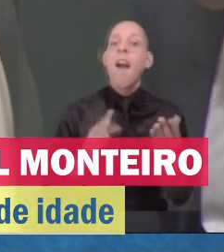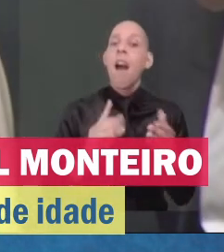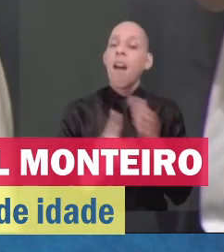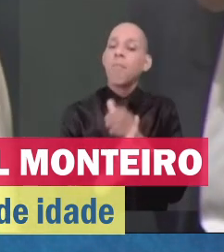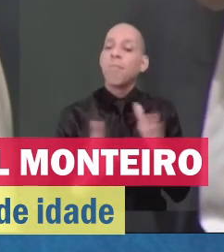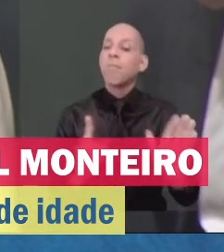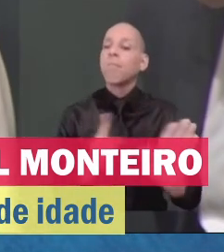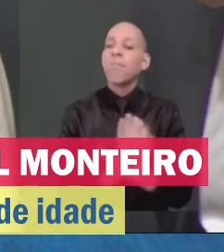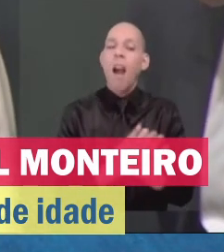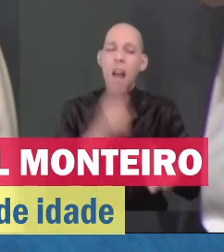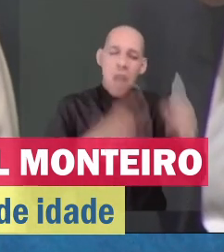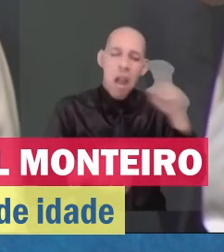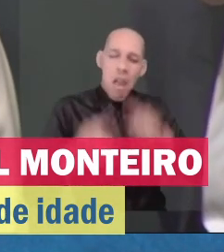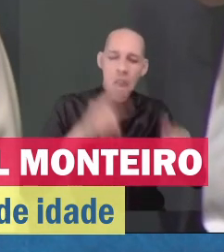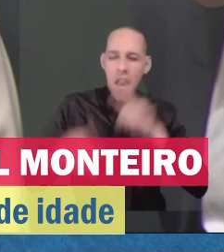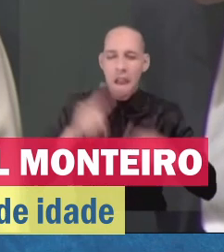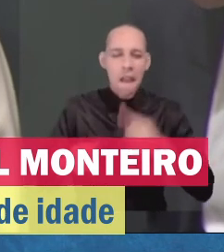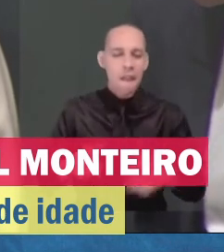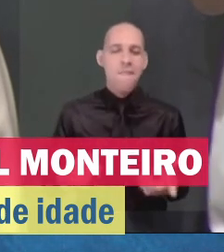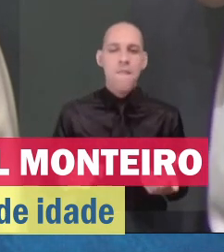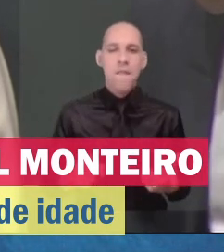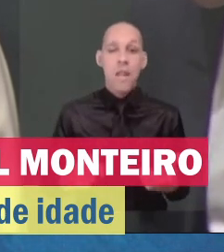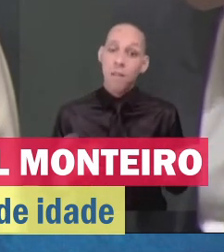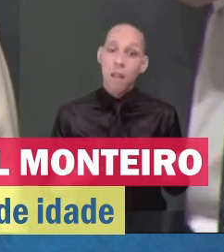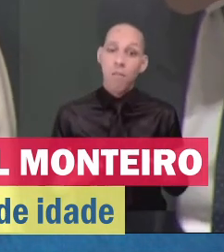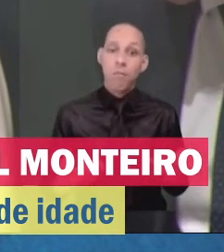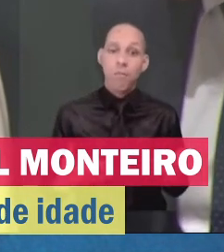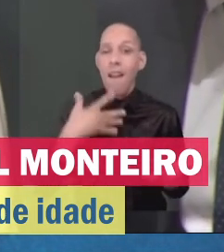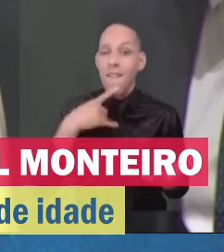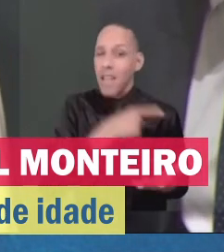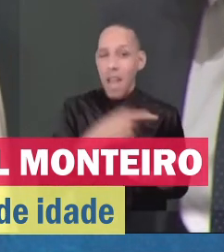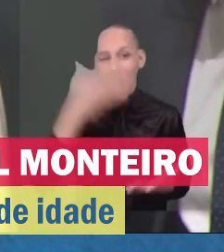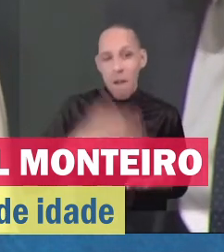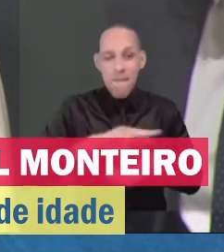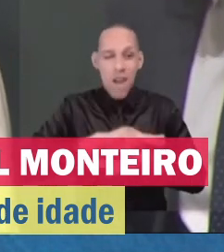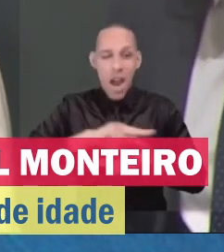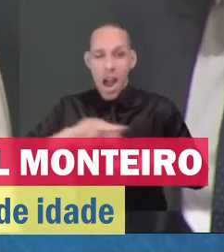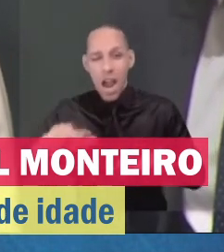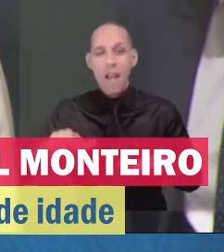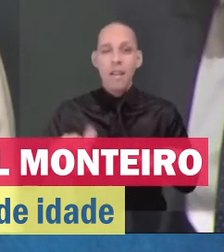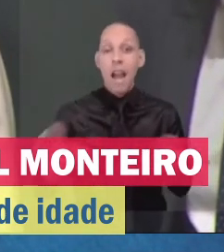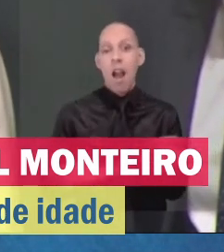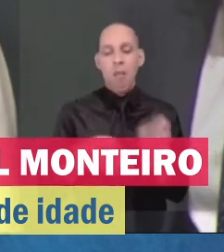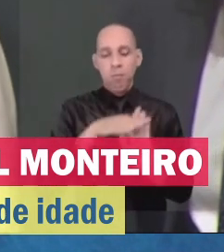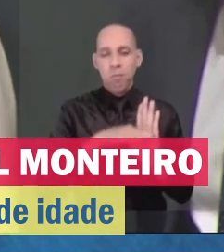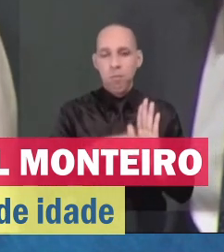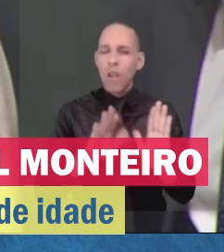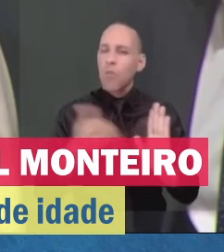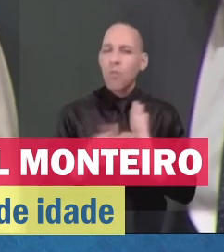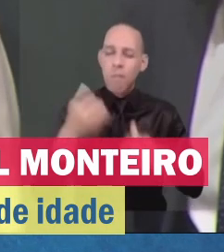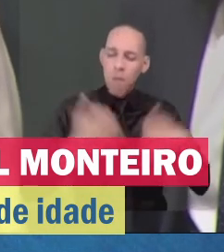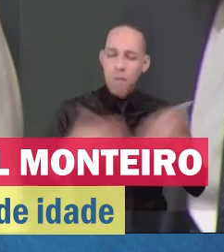situação. Diante das provas carreadas no curso desse procedimento e de tudo que se afirmou até aqui,